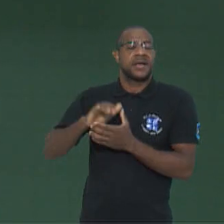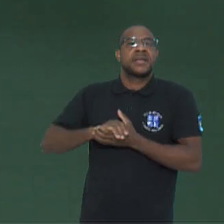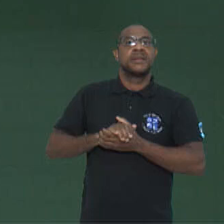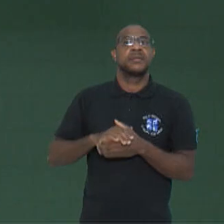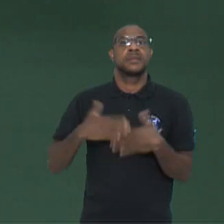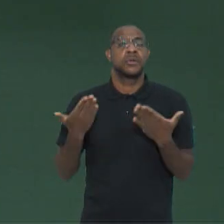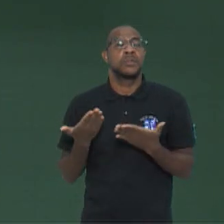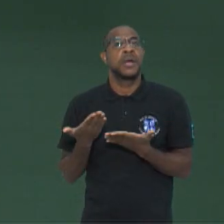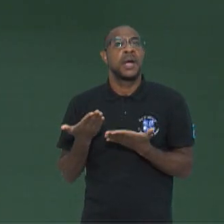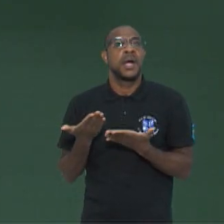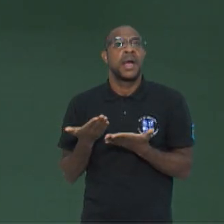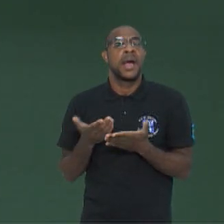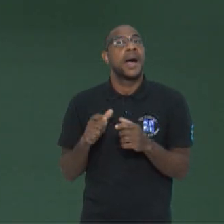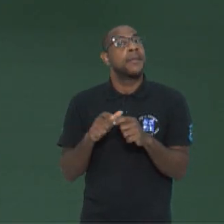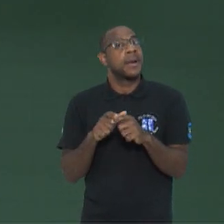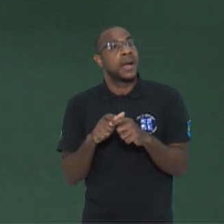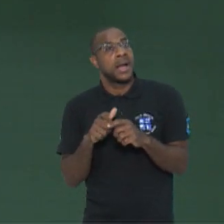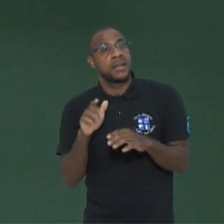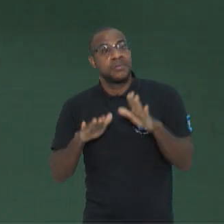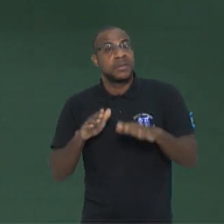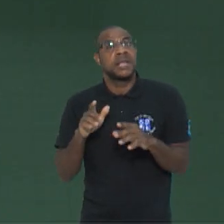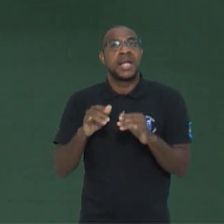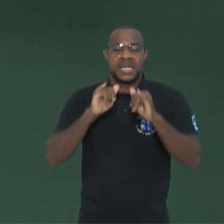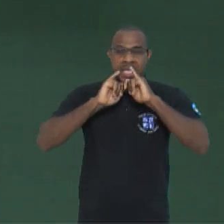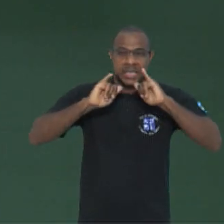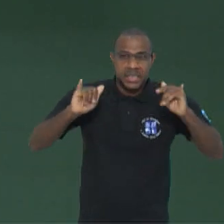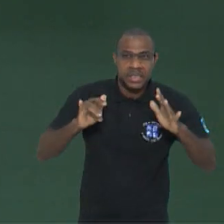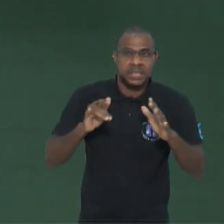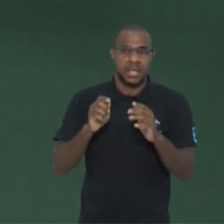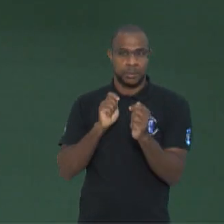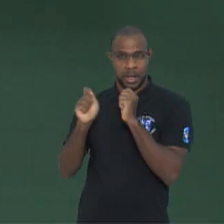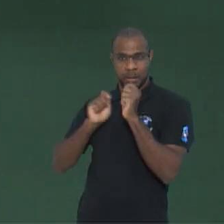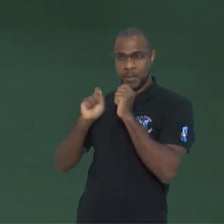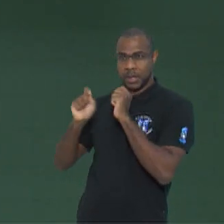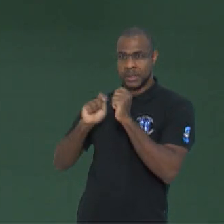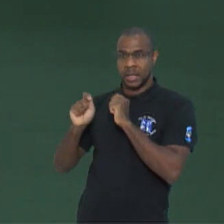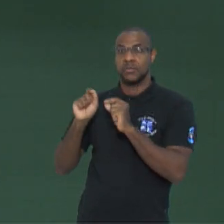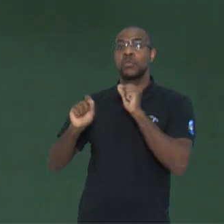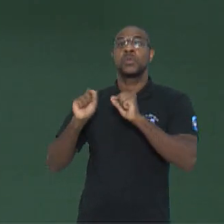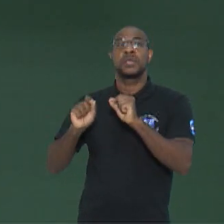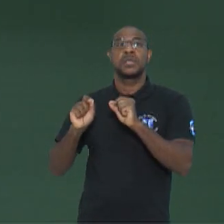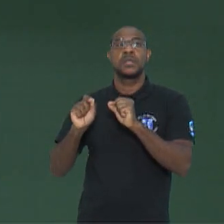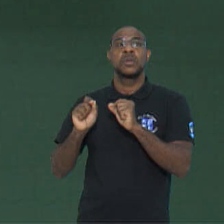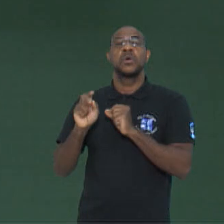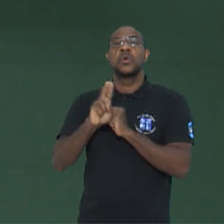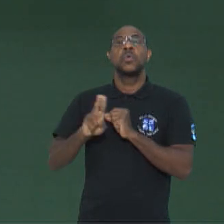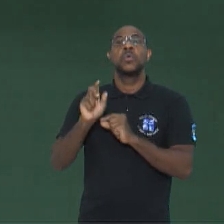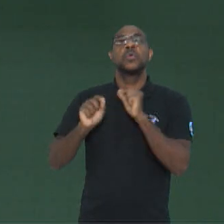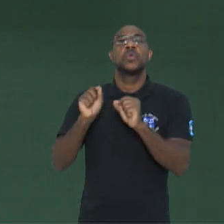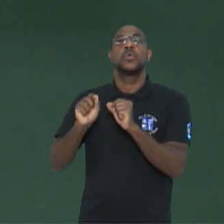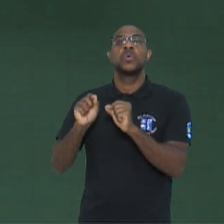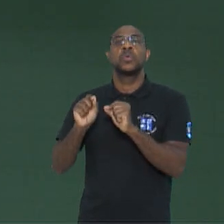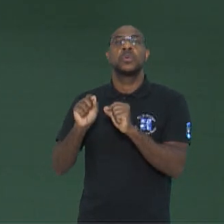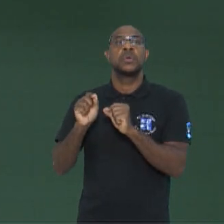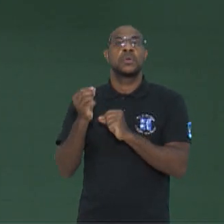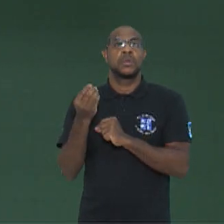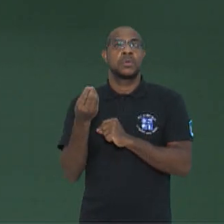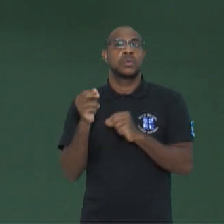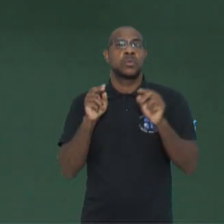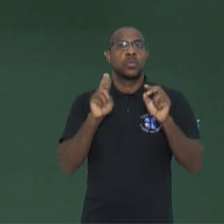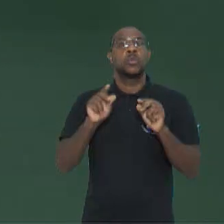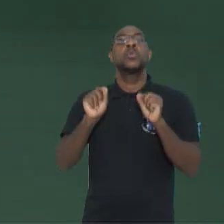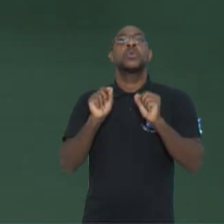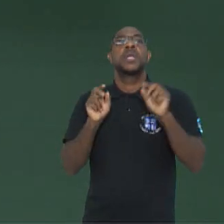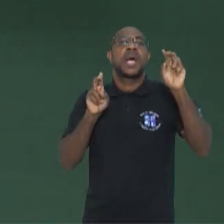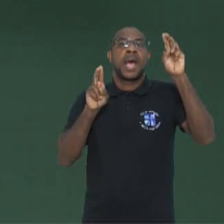mas geralmente nas notícias ou nas reportagens, eles usam mais mesmo colocar as